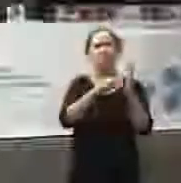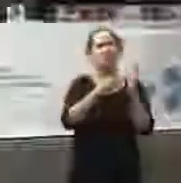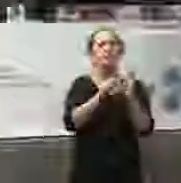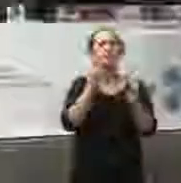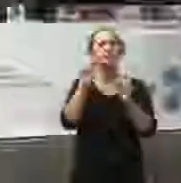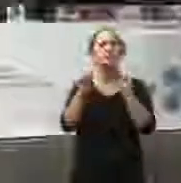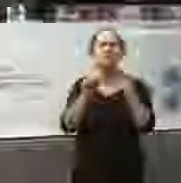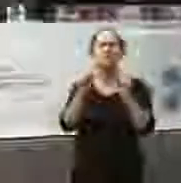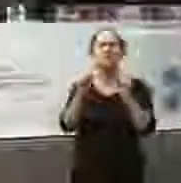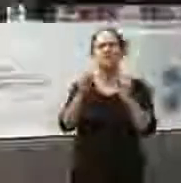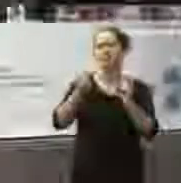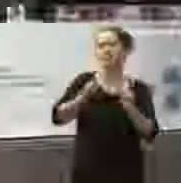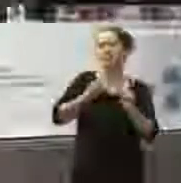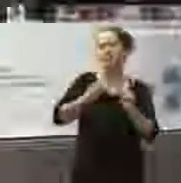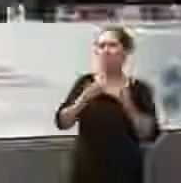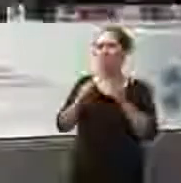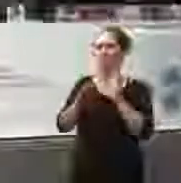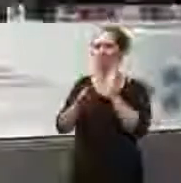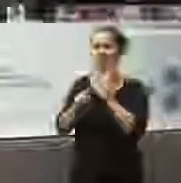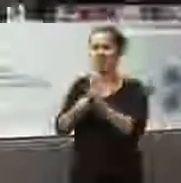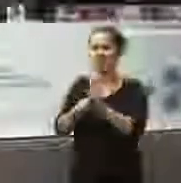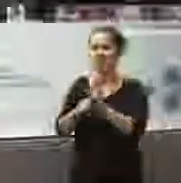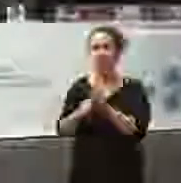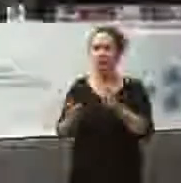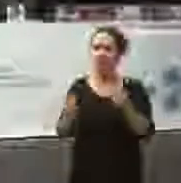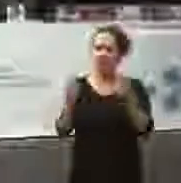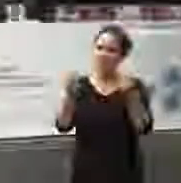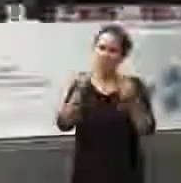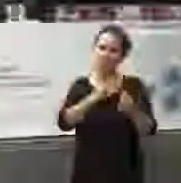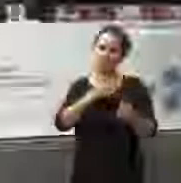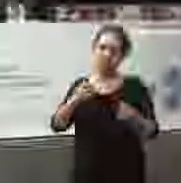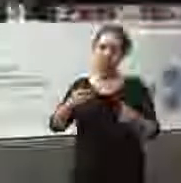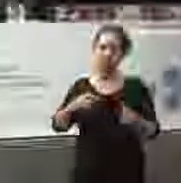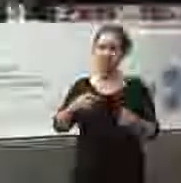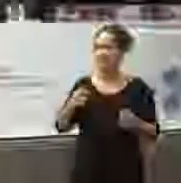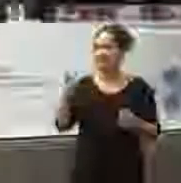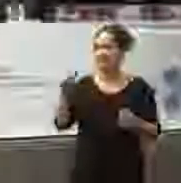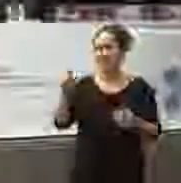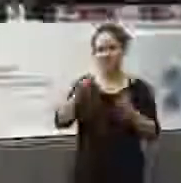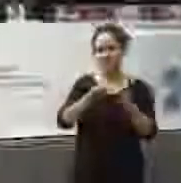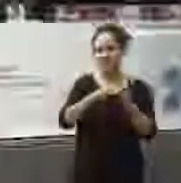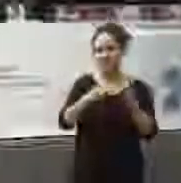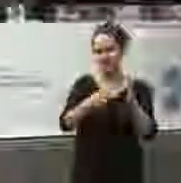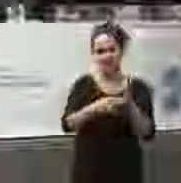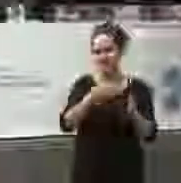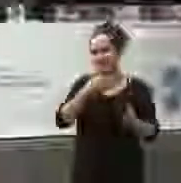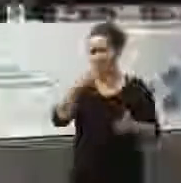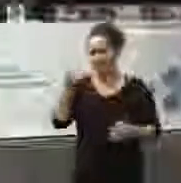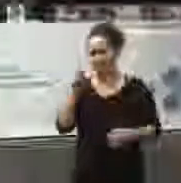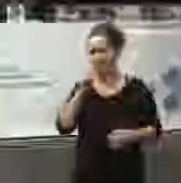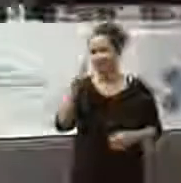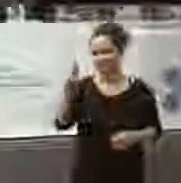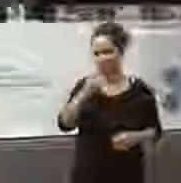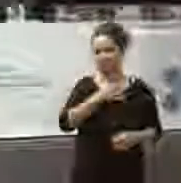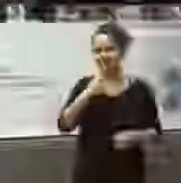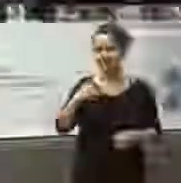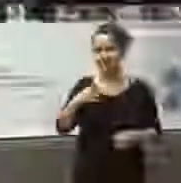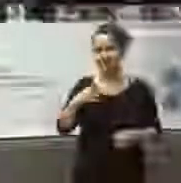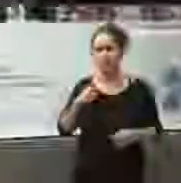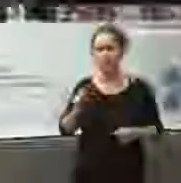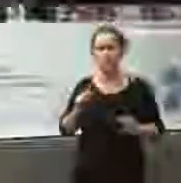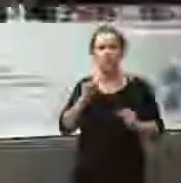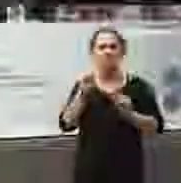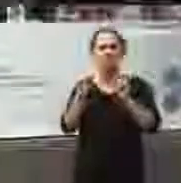que gasto com saúde não significa melhor resultado de saúde o que é